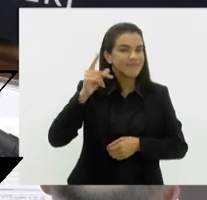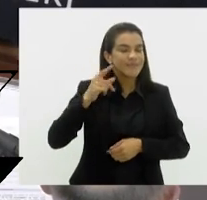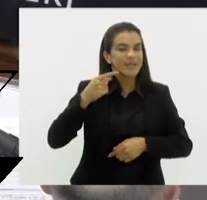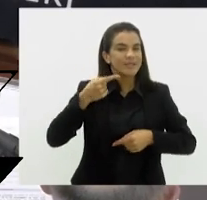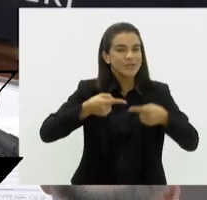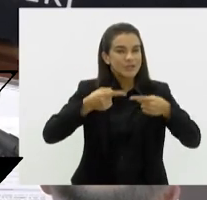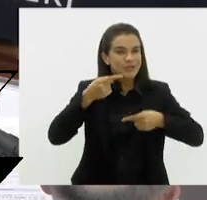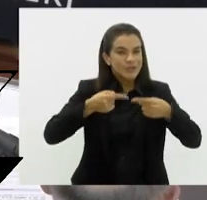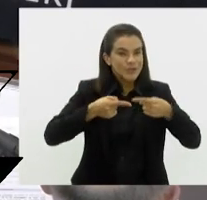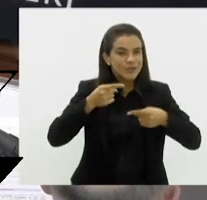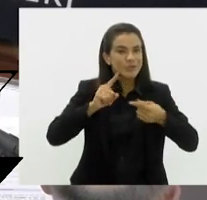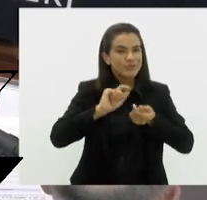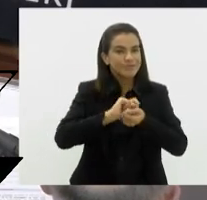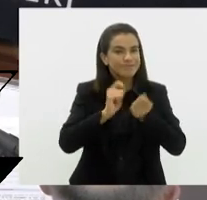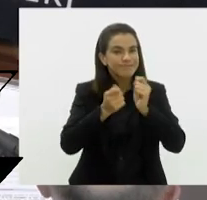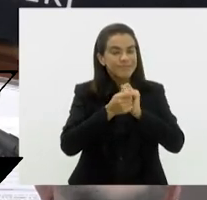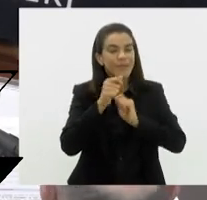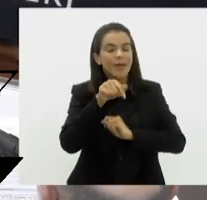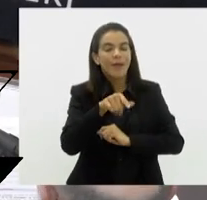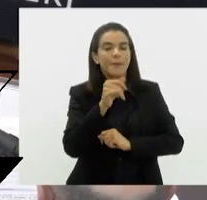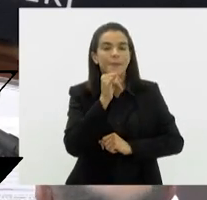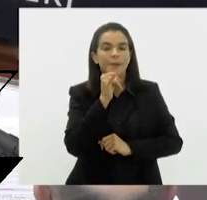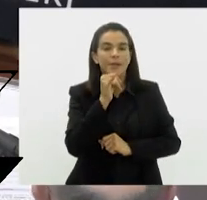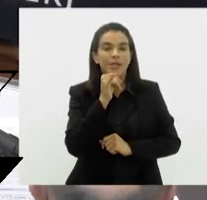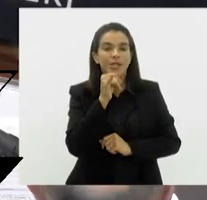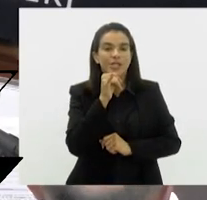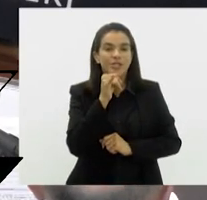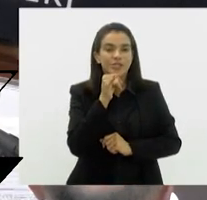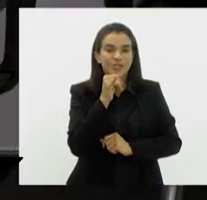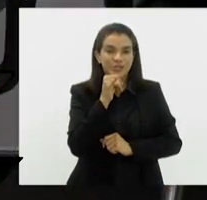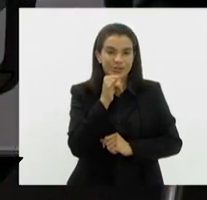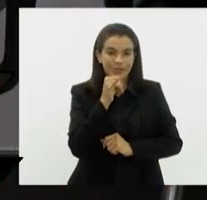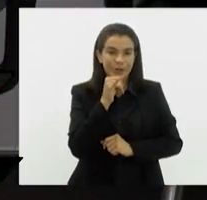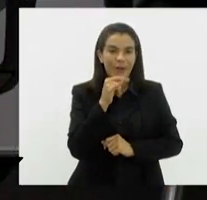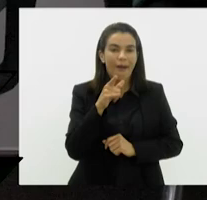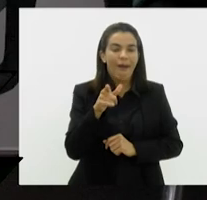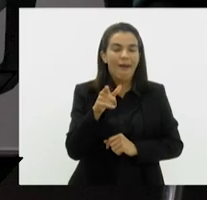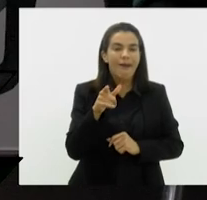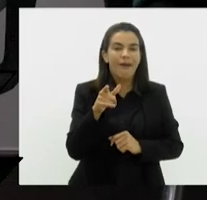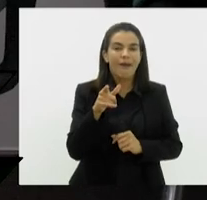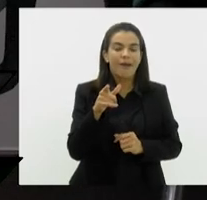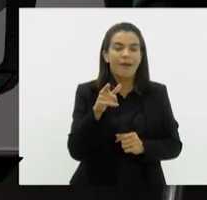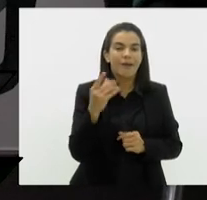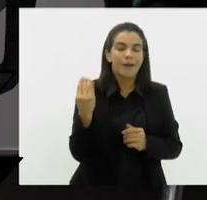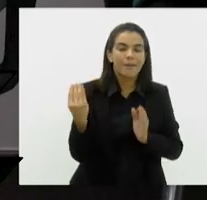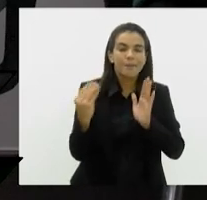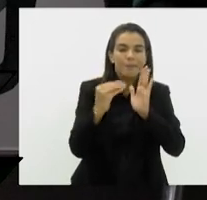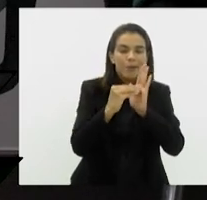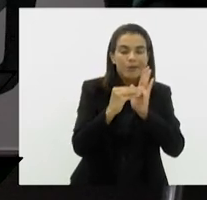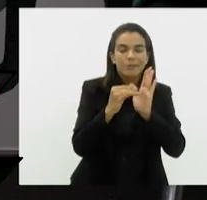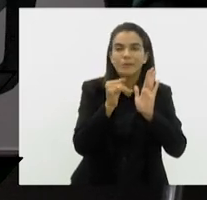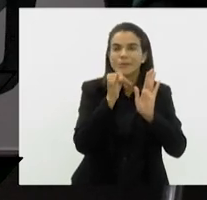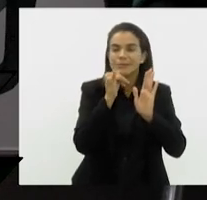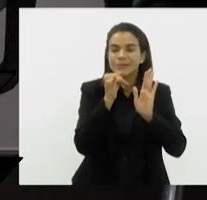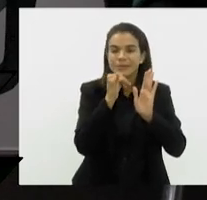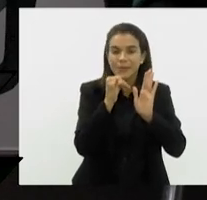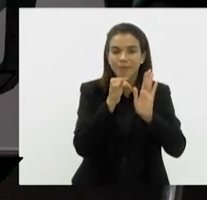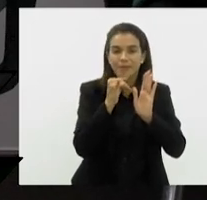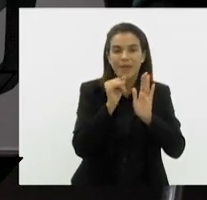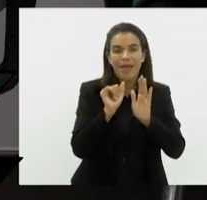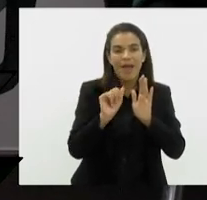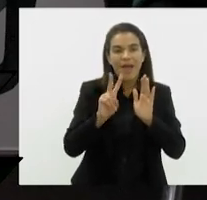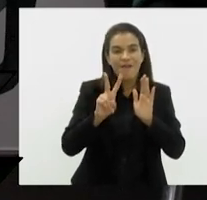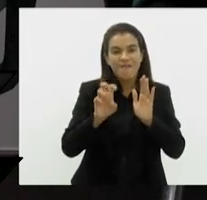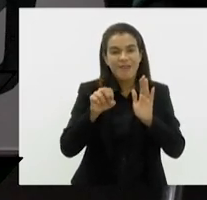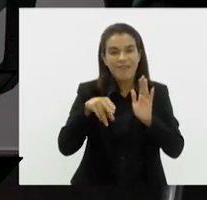adotada, deputado Amorim, era assim... Era tirar os custos cartoriais. Não, botar assim, por exemplo, Avenida